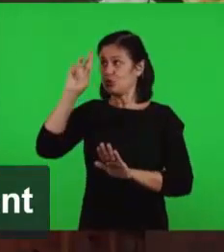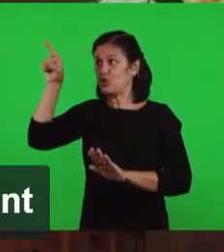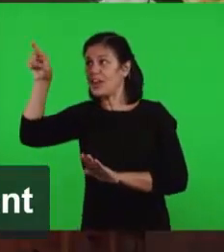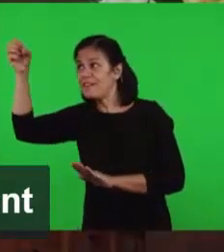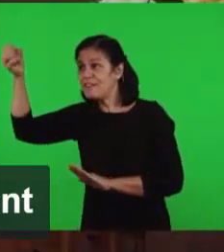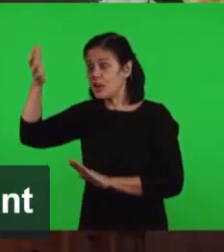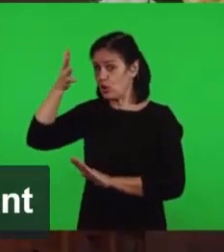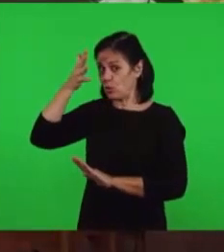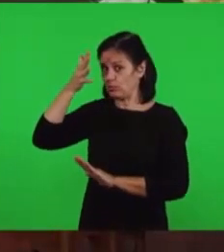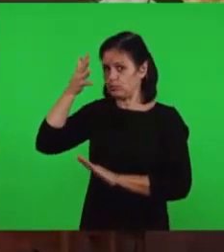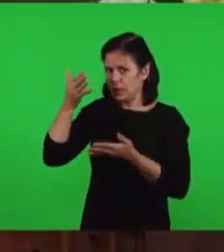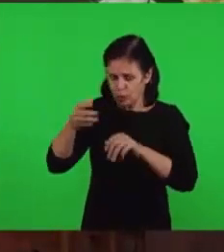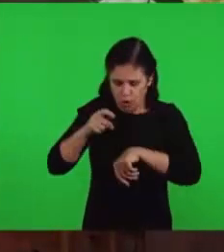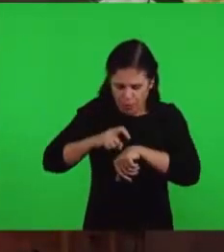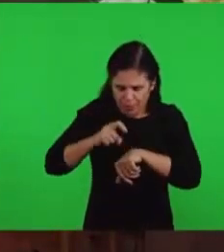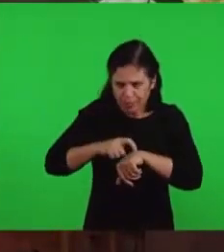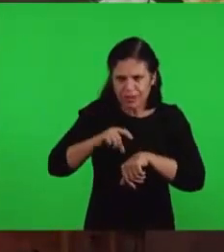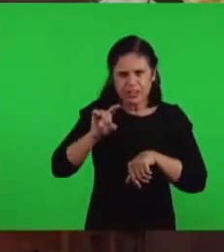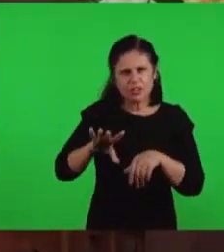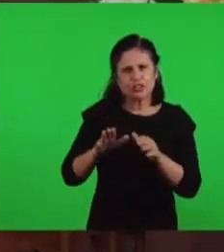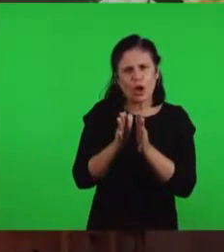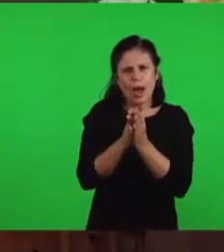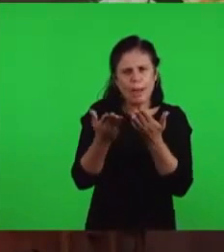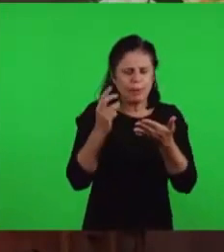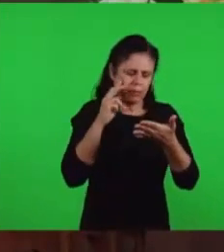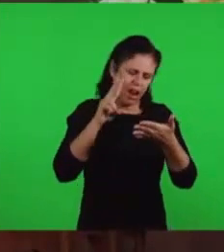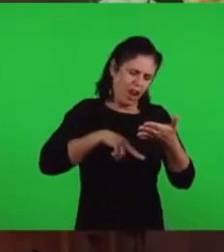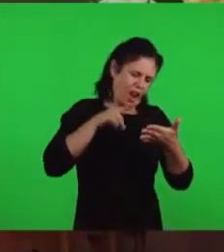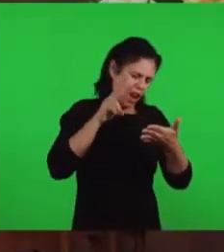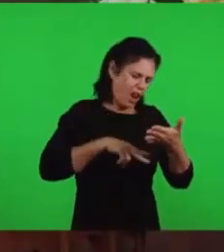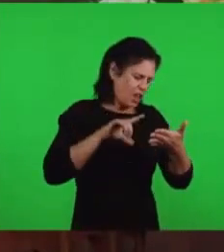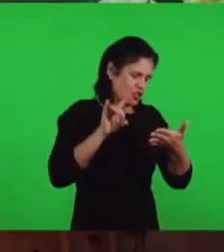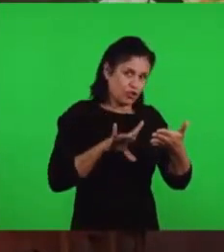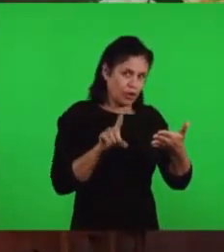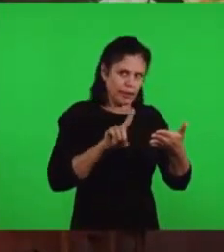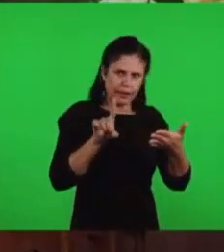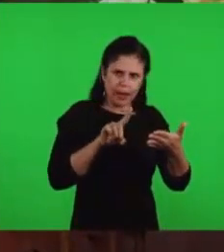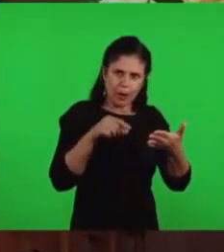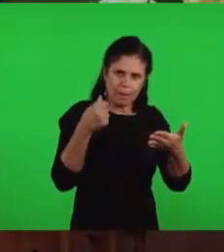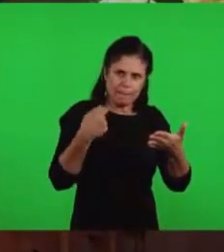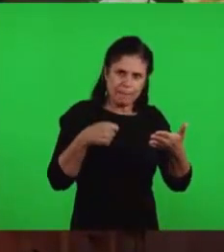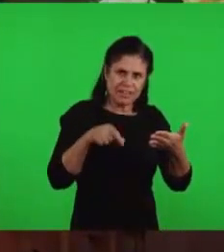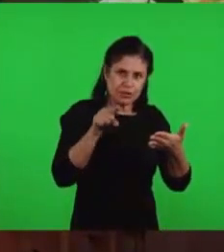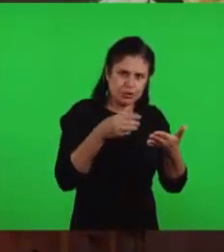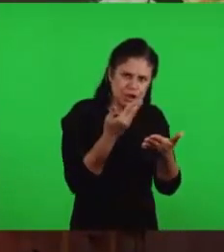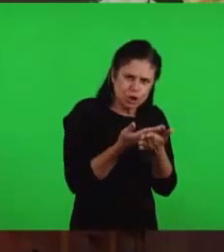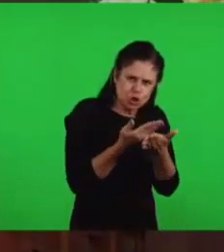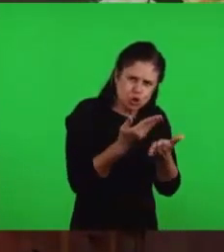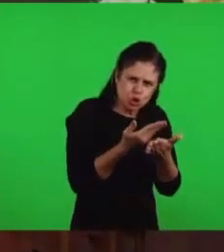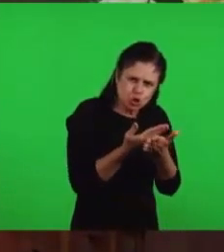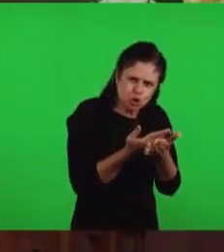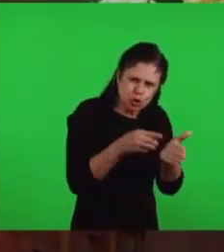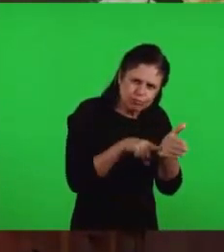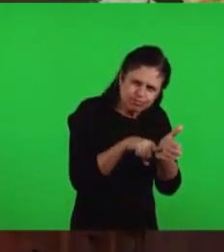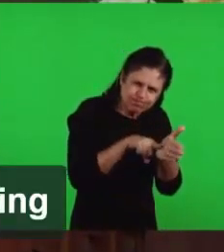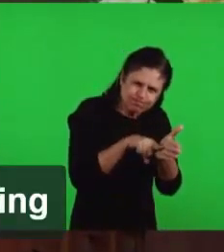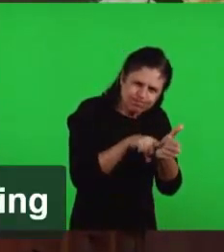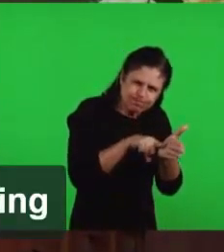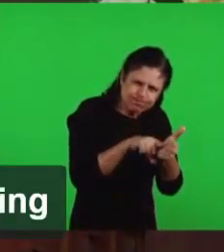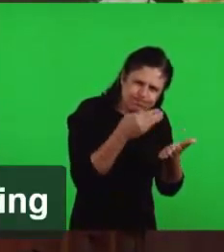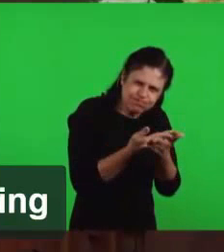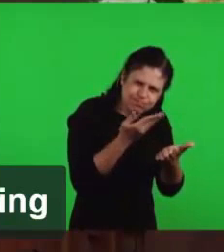esse é o momento que não é de leitura de apenas do livro você está fazendo uma exegese aqui Profética